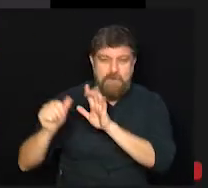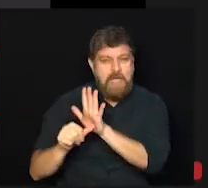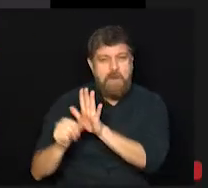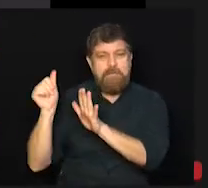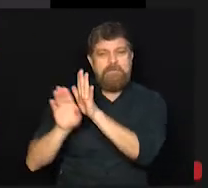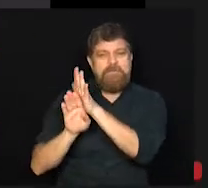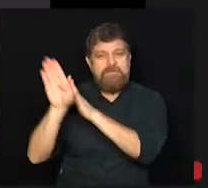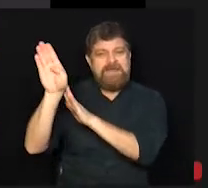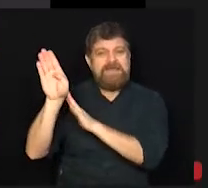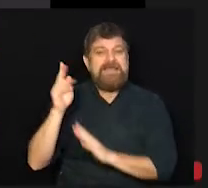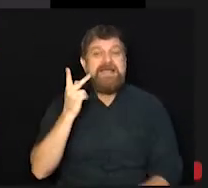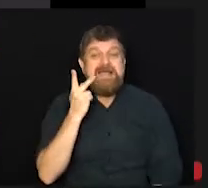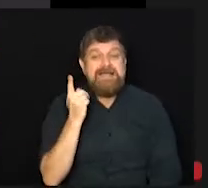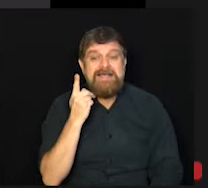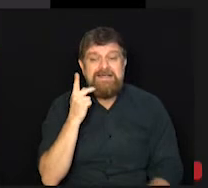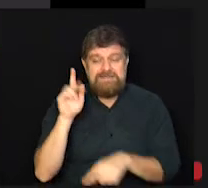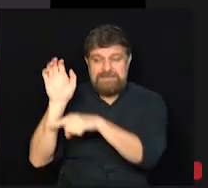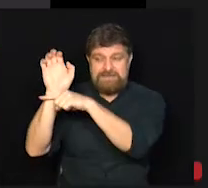o estado do Ceará